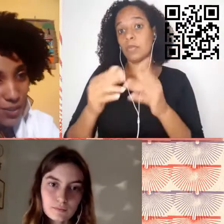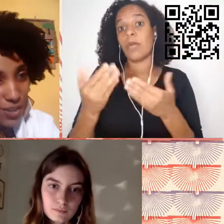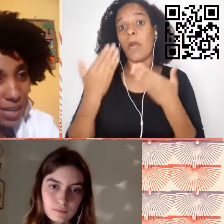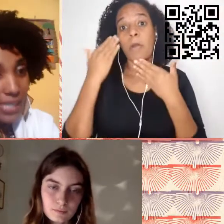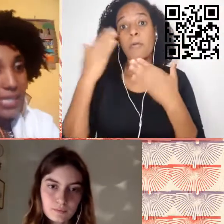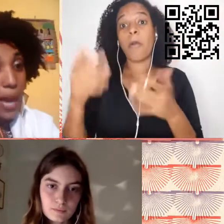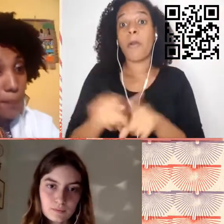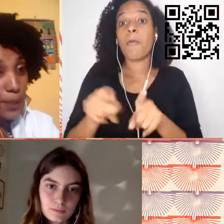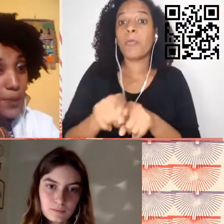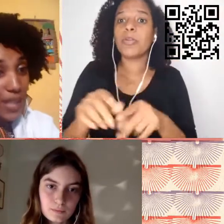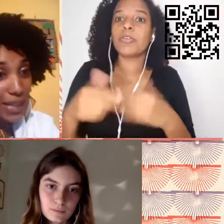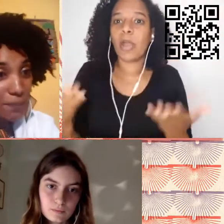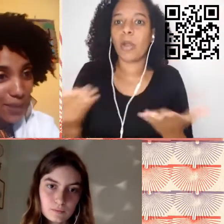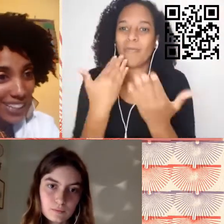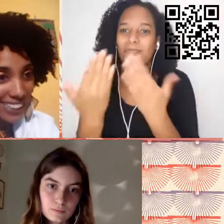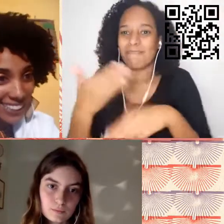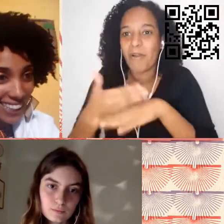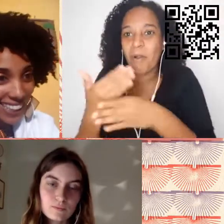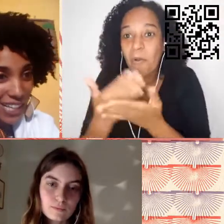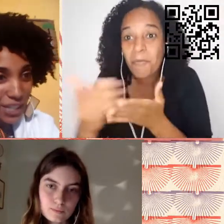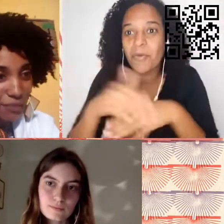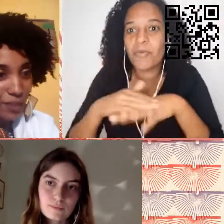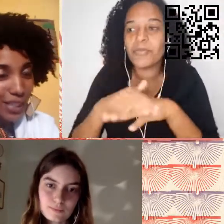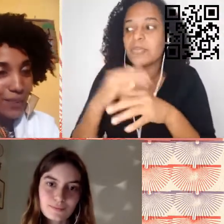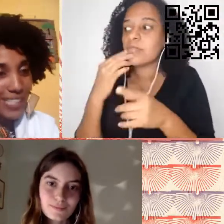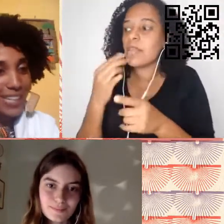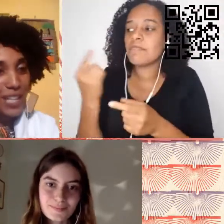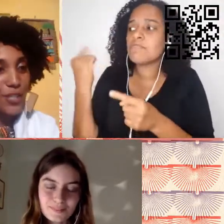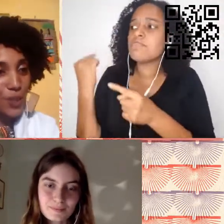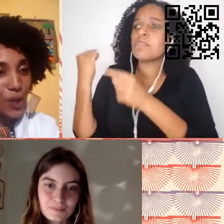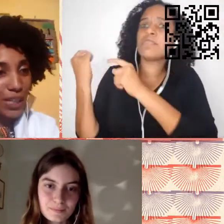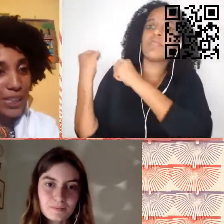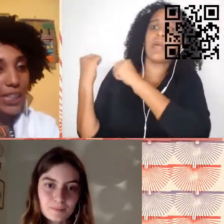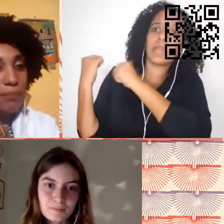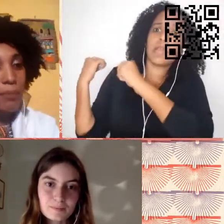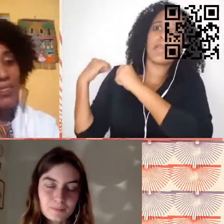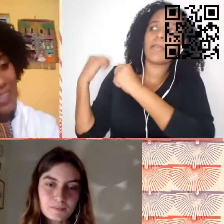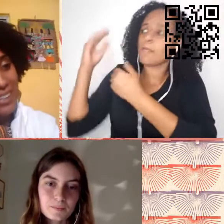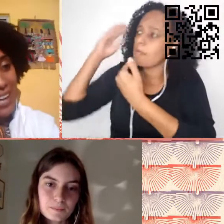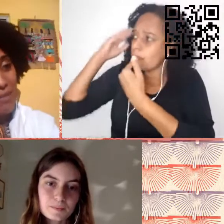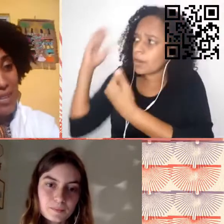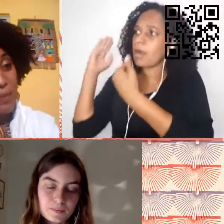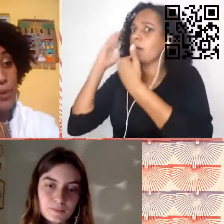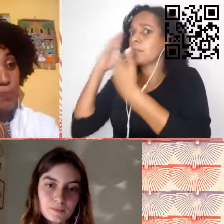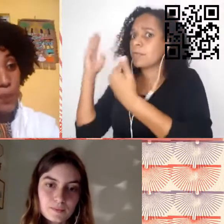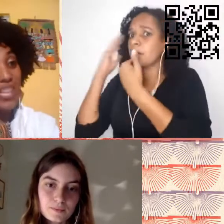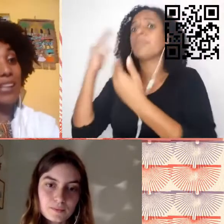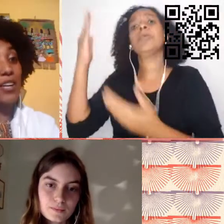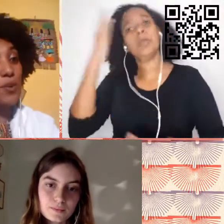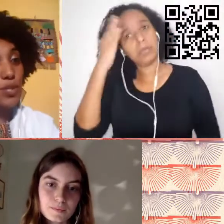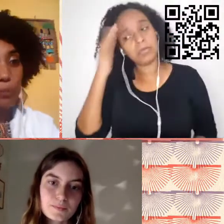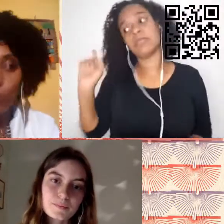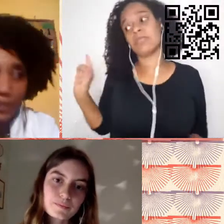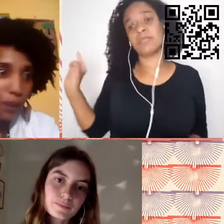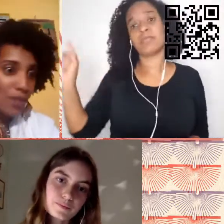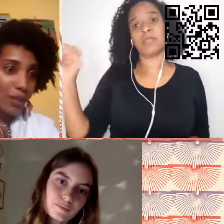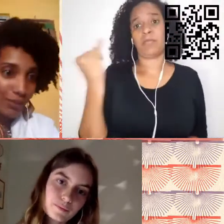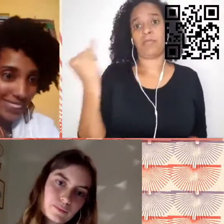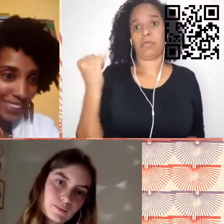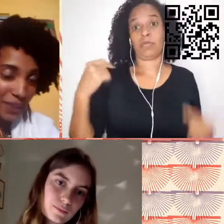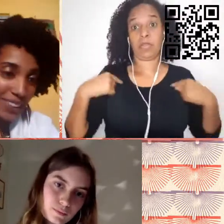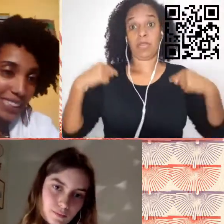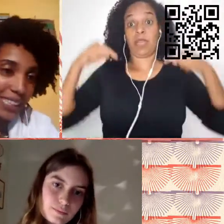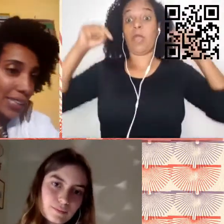vieram antes, é porque eu sei da importância que foi dentro dessa trajetória me manter, né? Para eu estar aqui hoje, muita